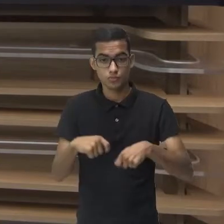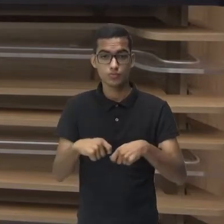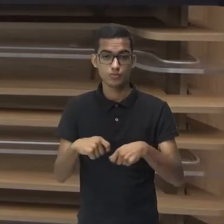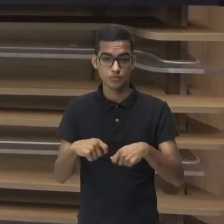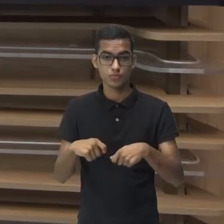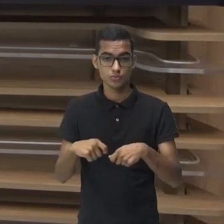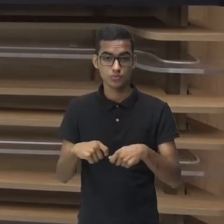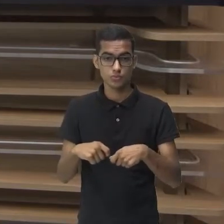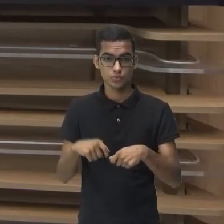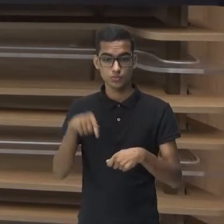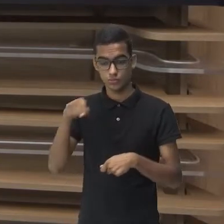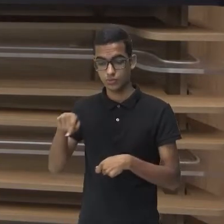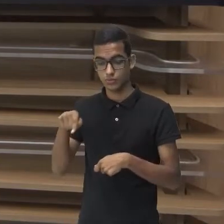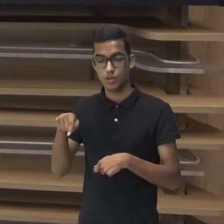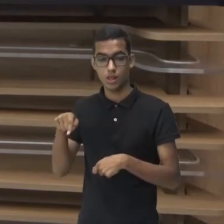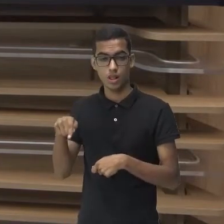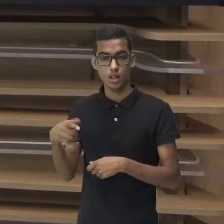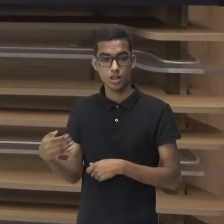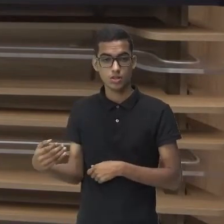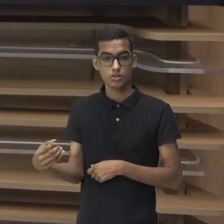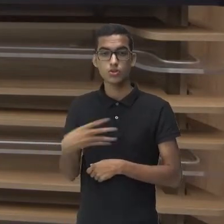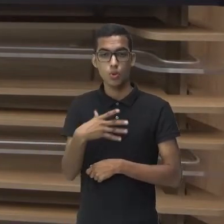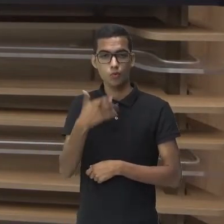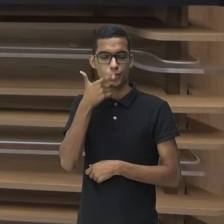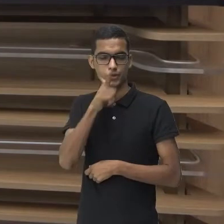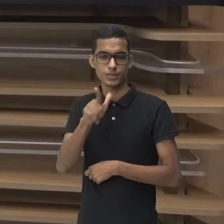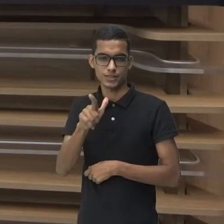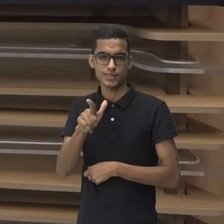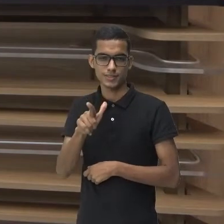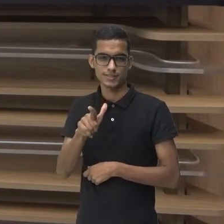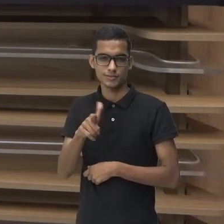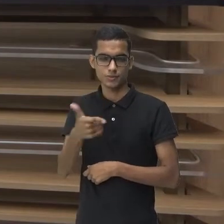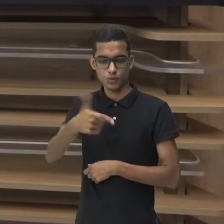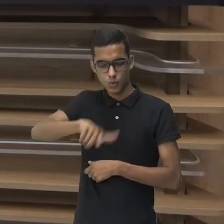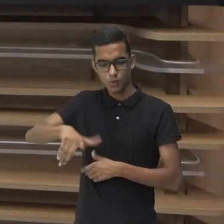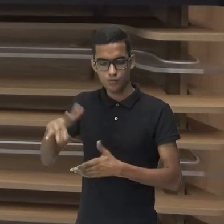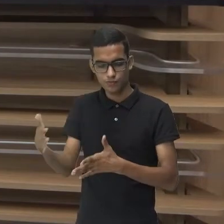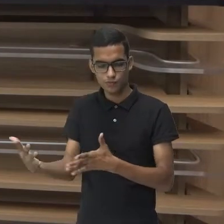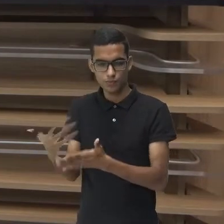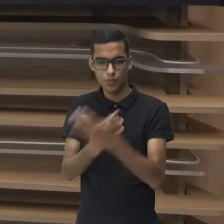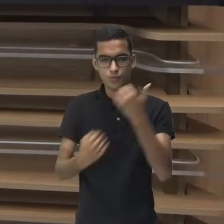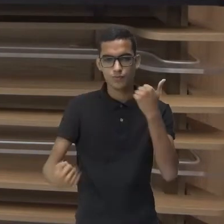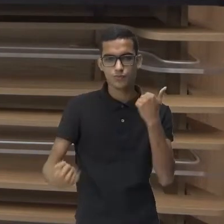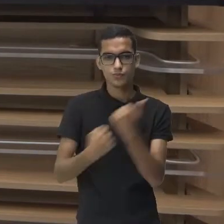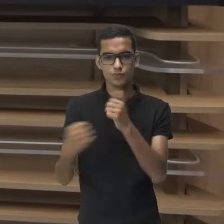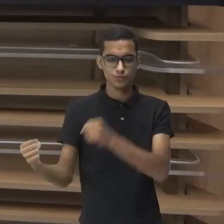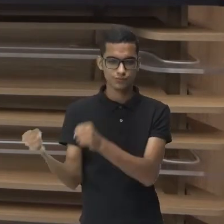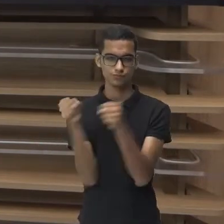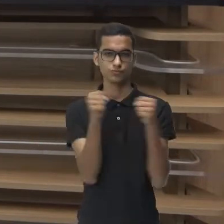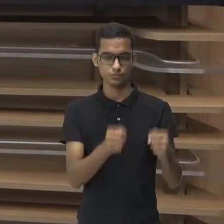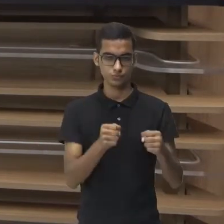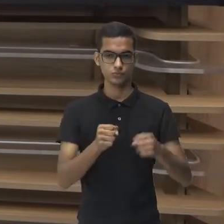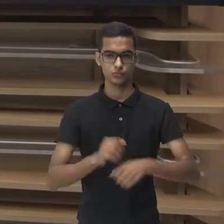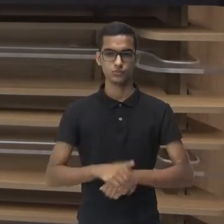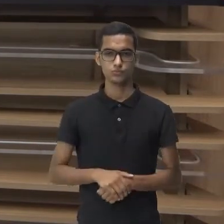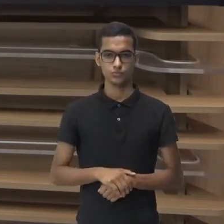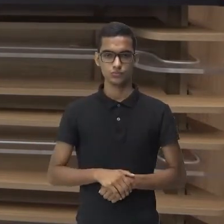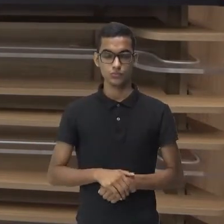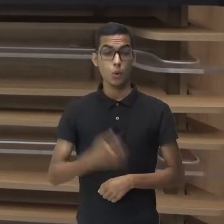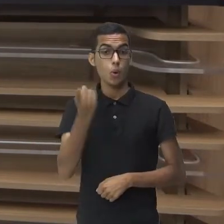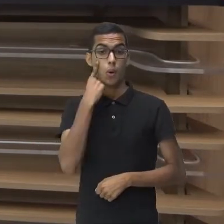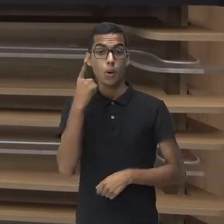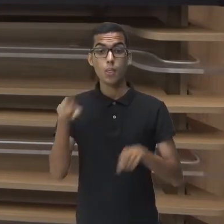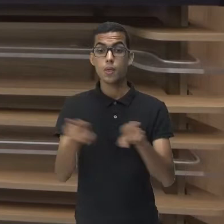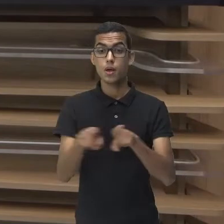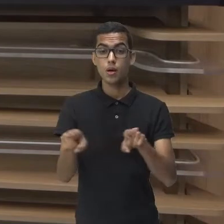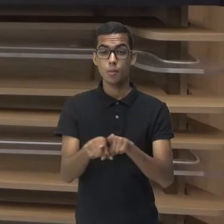para que os girondinos retornassem ao poder. Nós vamos ver que os jacobinos, a grande